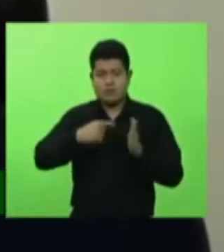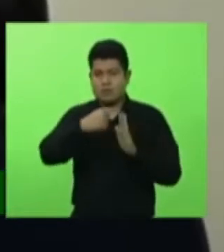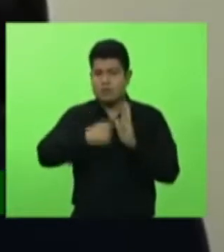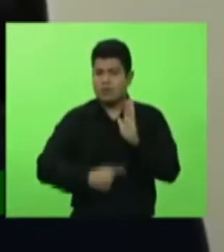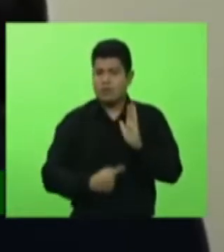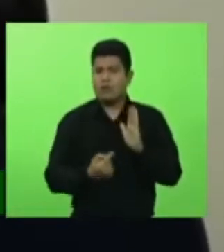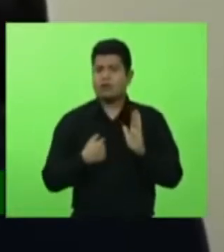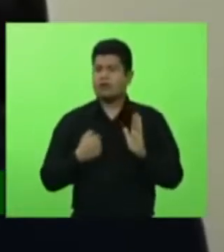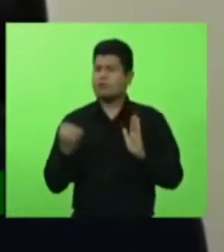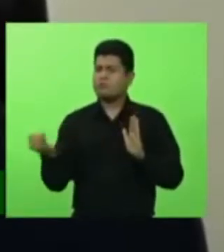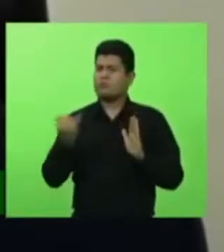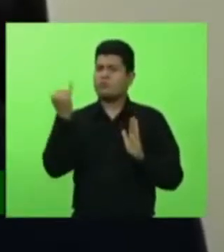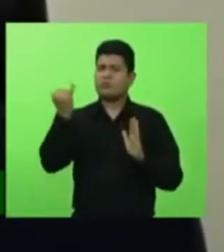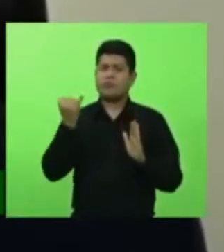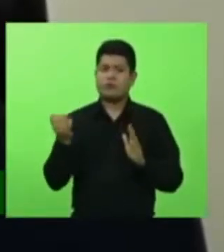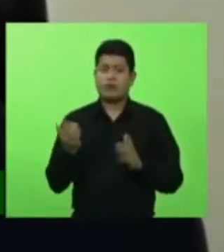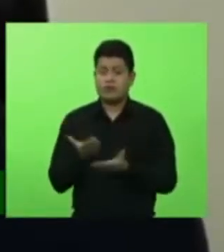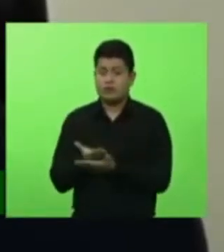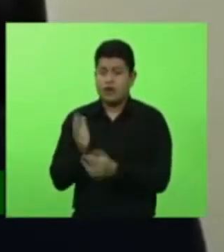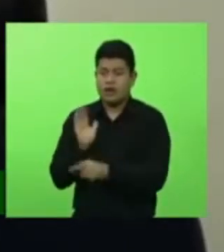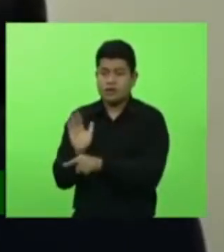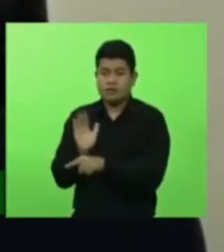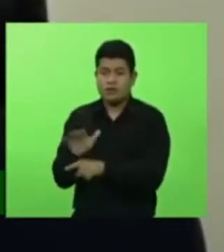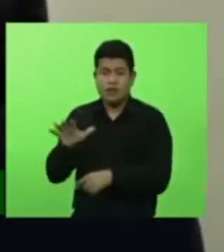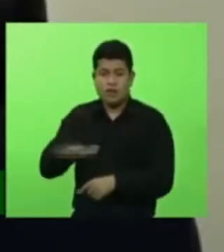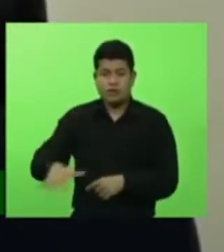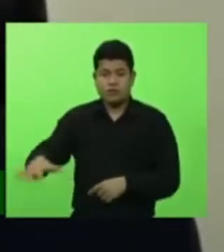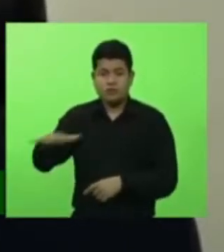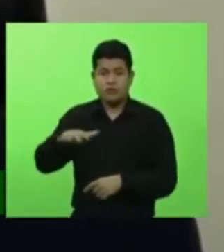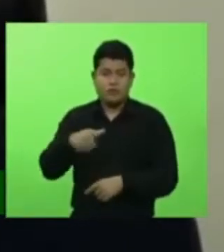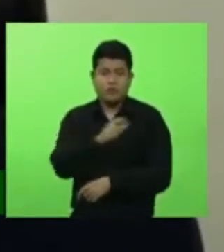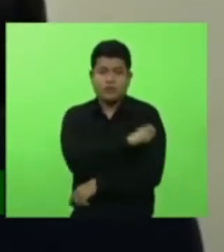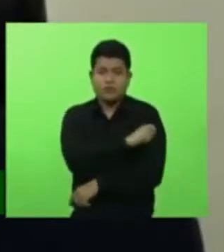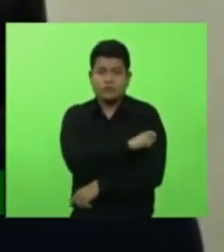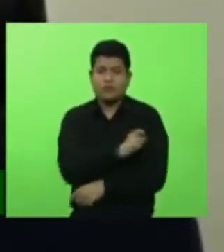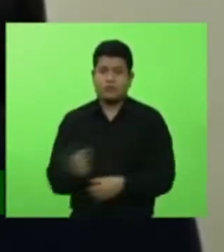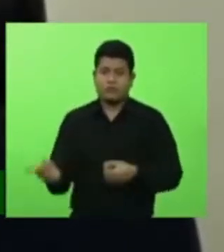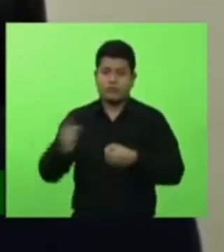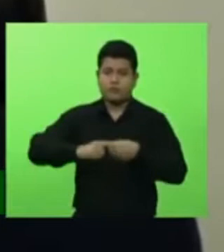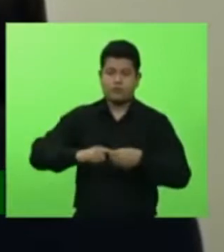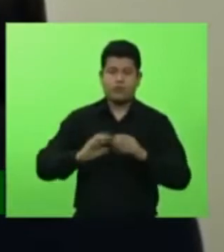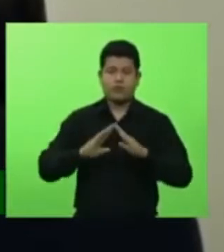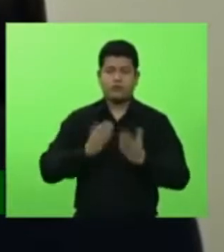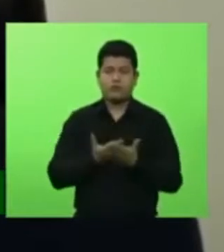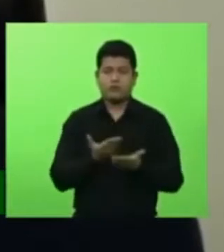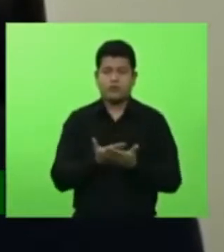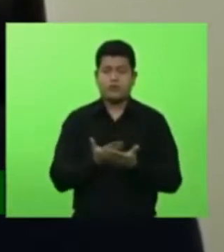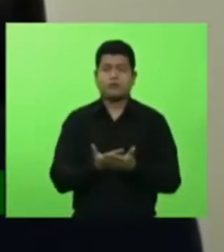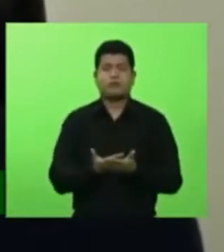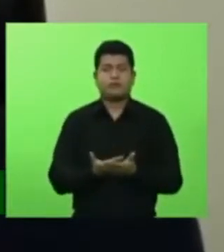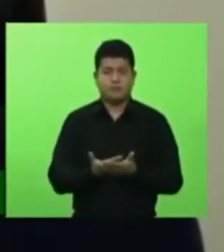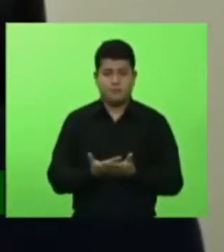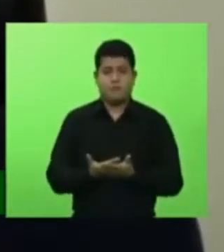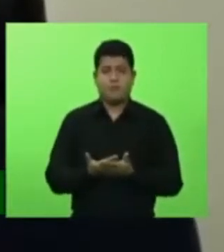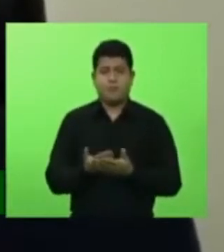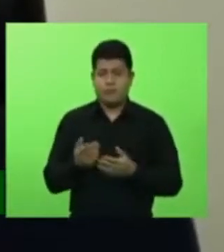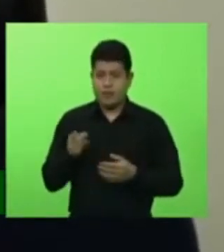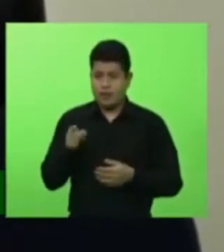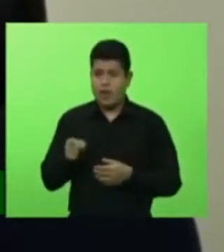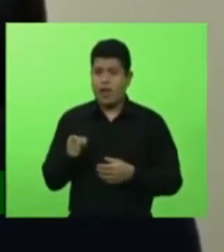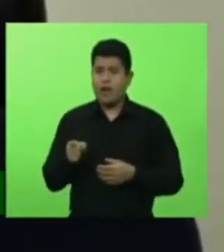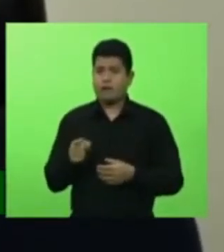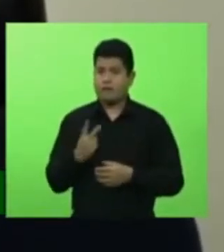catarinenses possam voltar às escolas com segurança. Um documento que trata da vida de 22